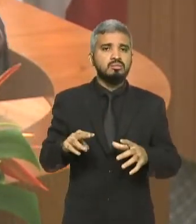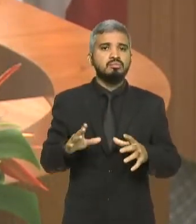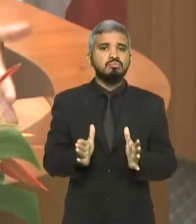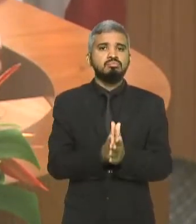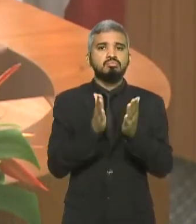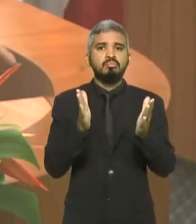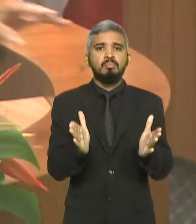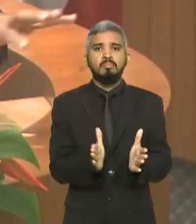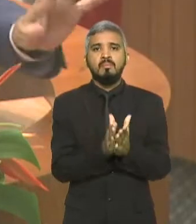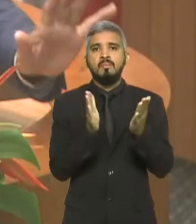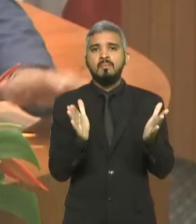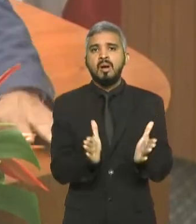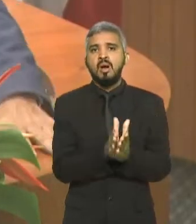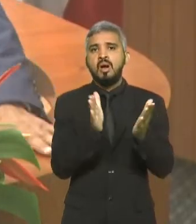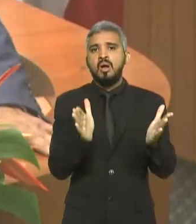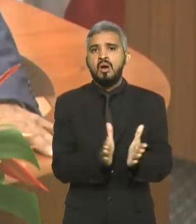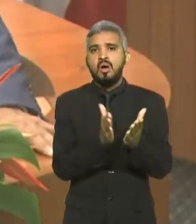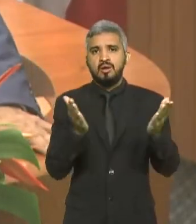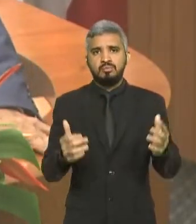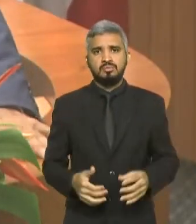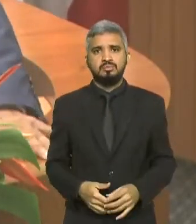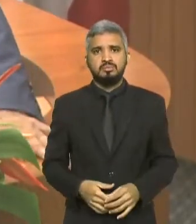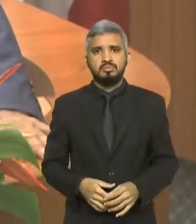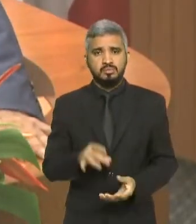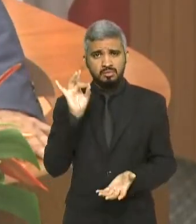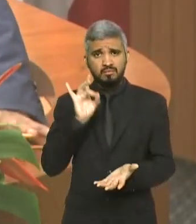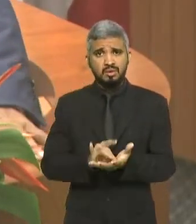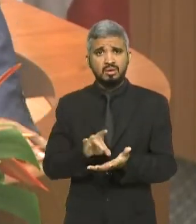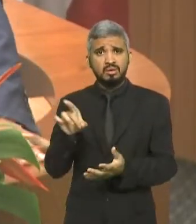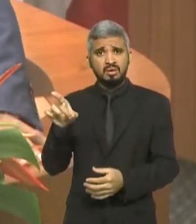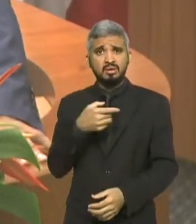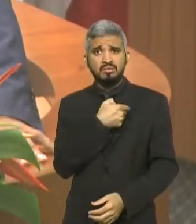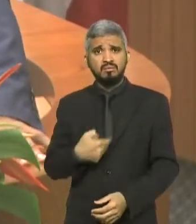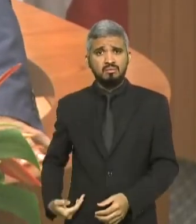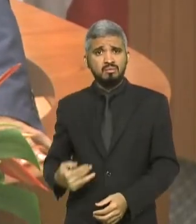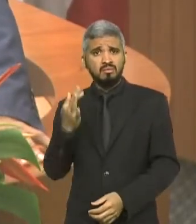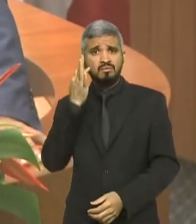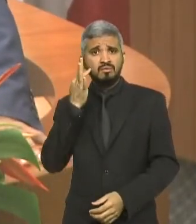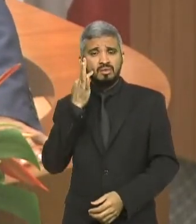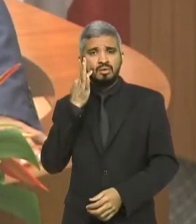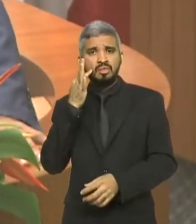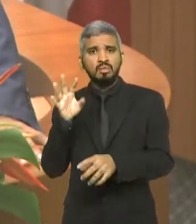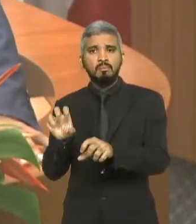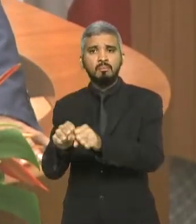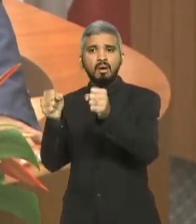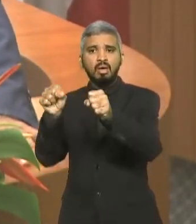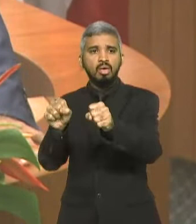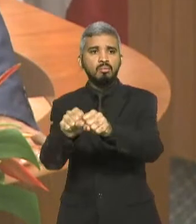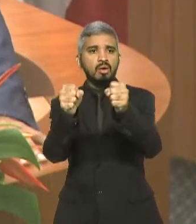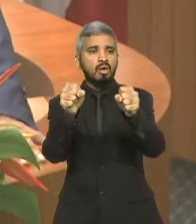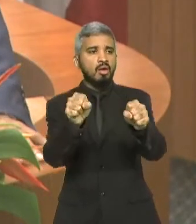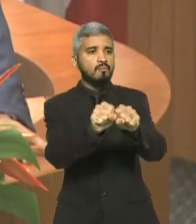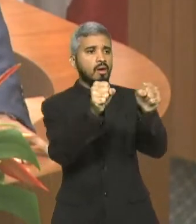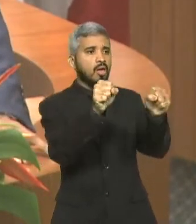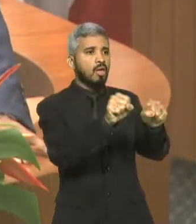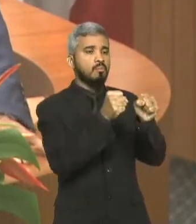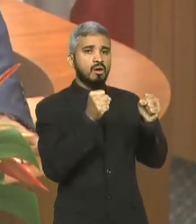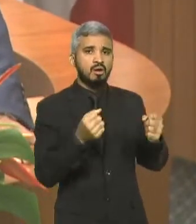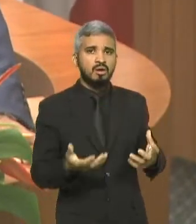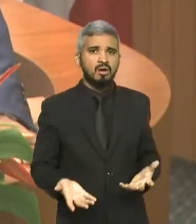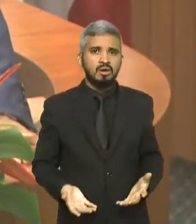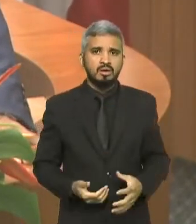Dino faliu tudo que ele colocou para fazer. Mas tem algo que Flávio Dino é muito bom. É um expert